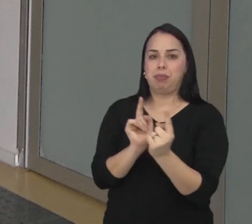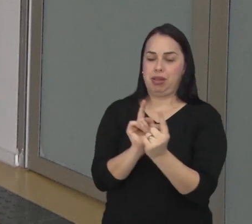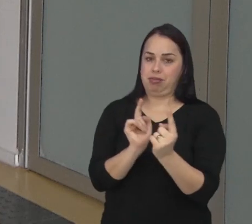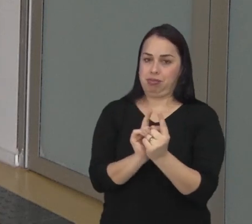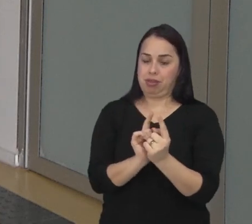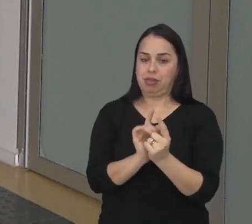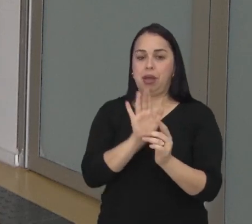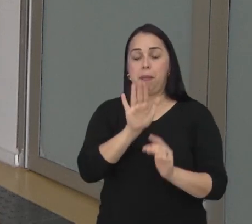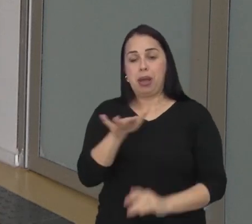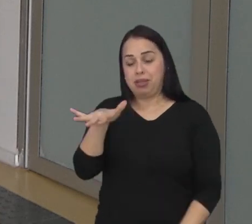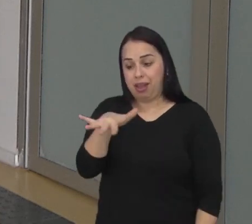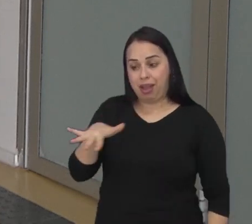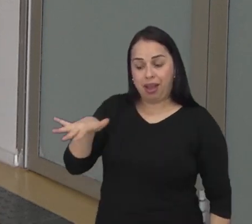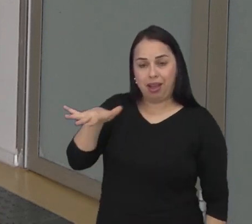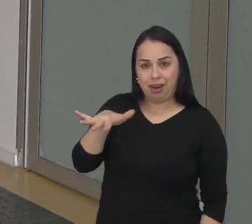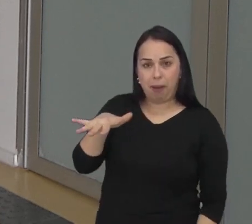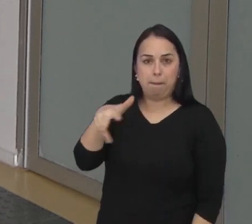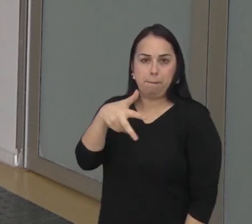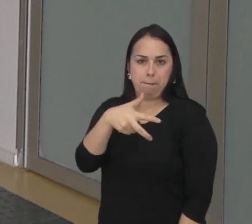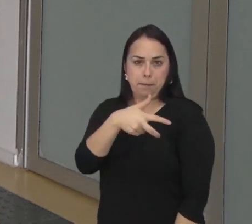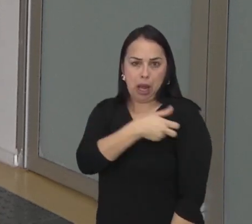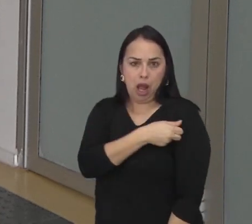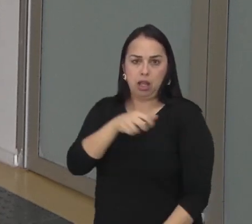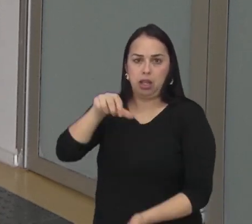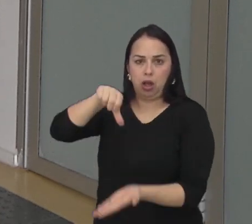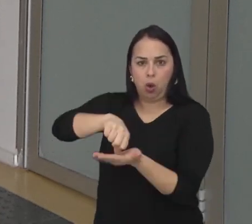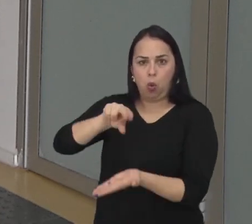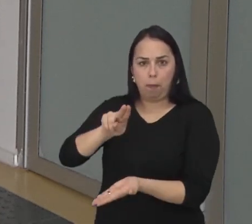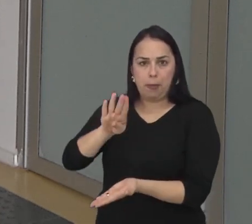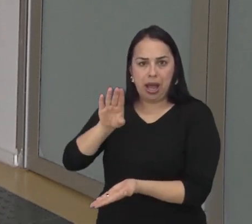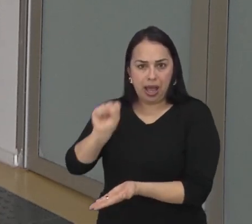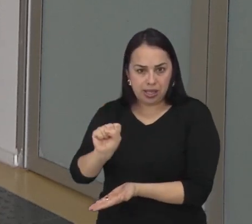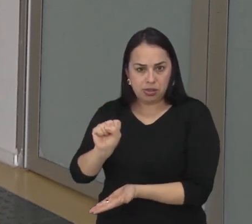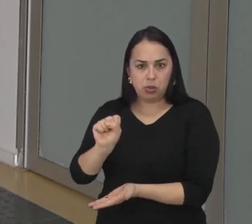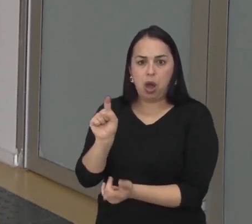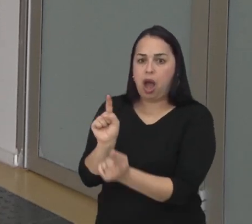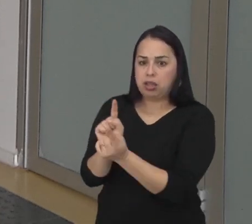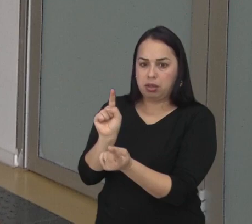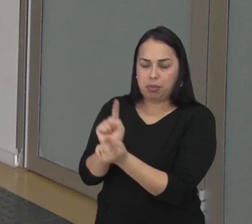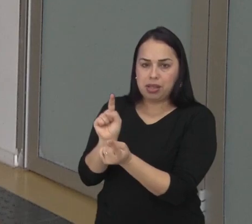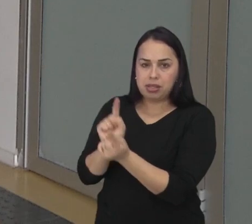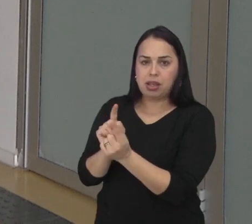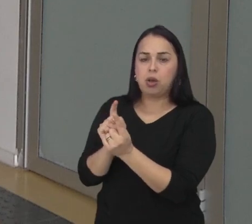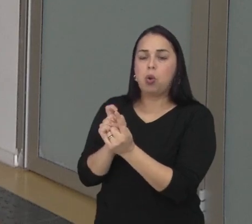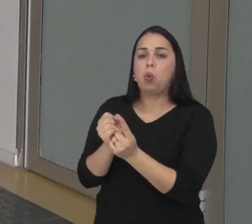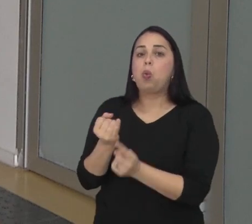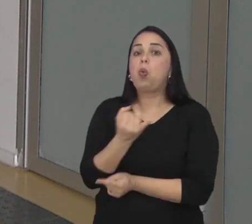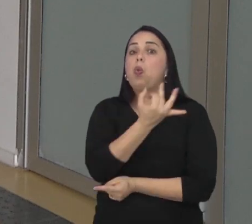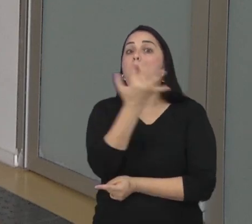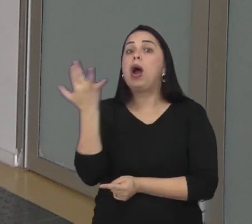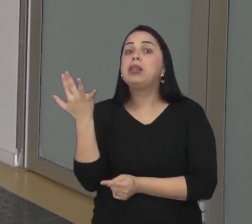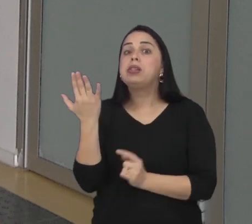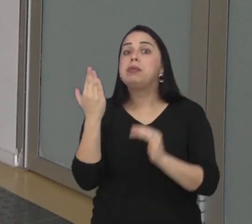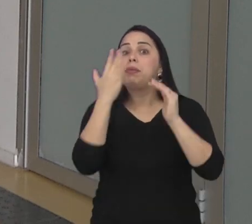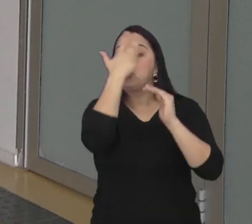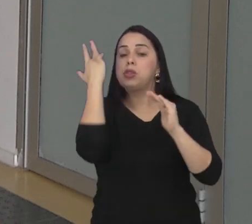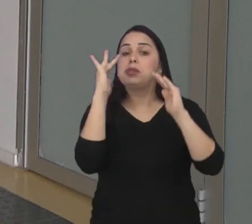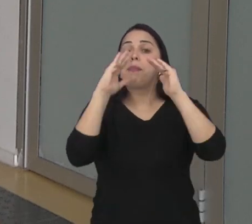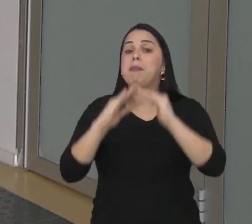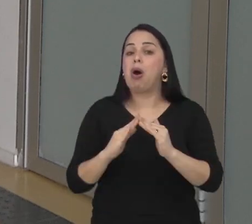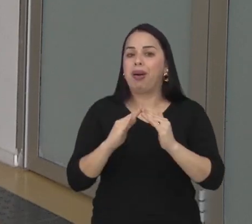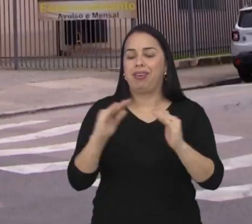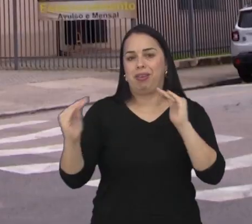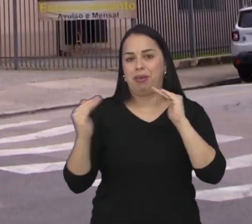habitante tá já na atenção básica nas UBS o atendimento é feit feito baseado no número de habitantes de cada